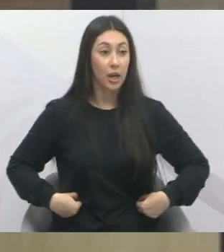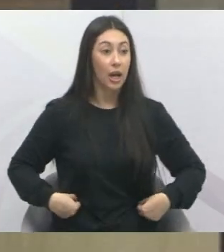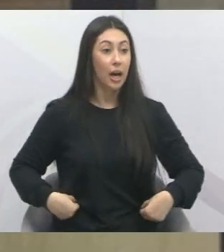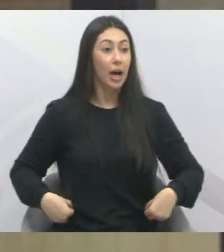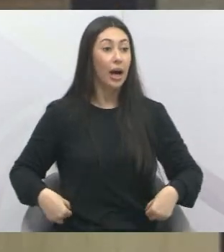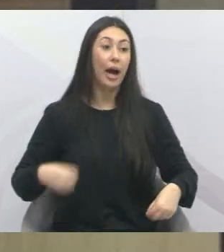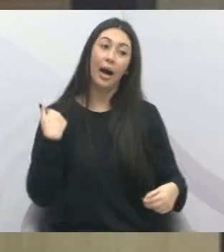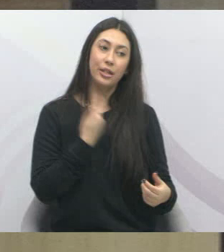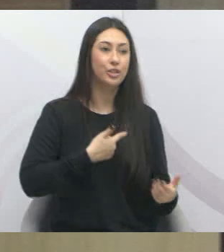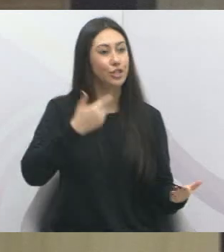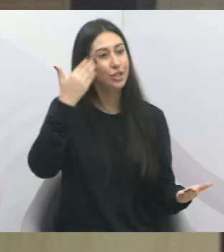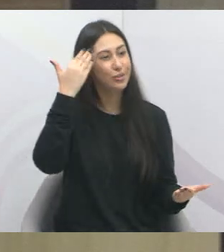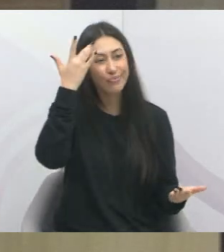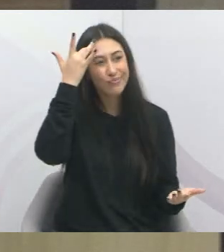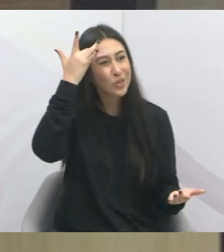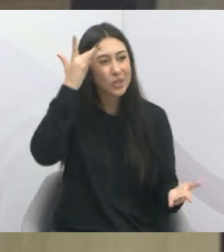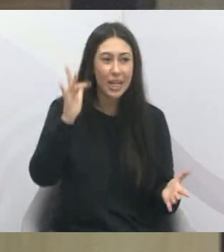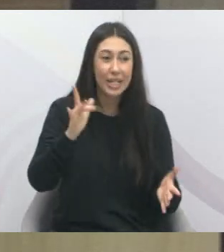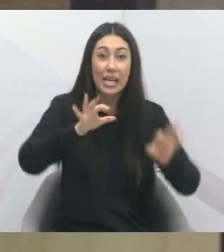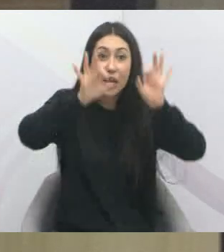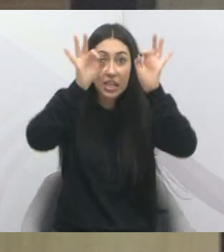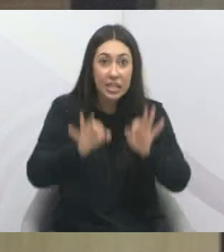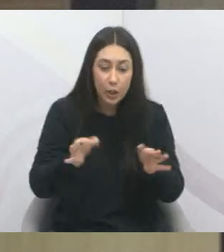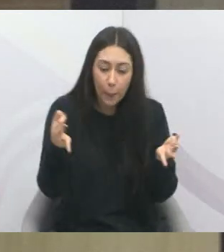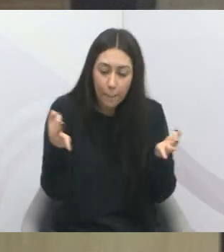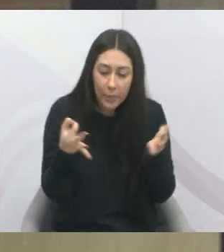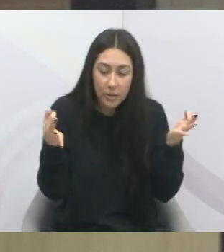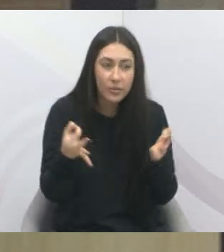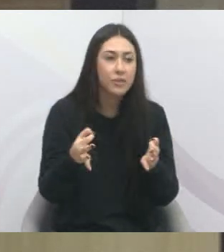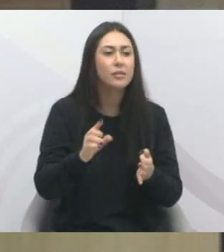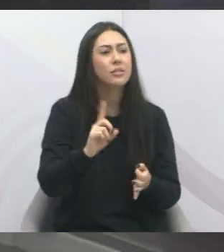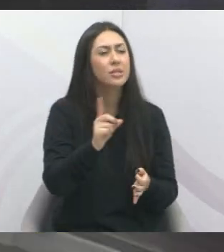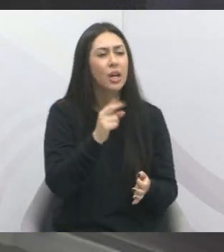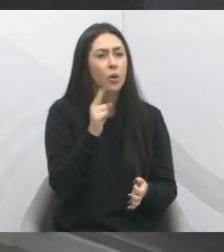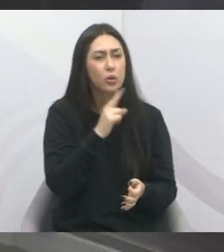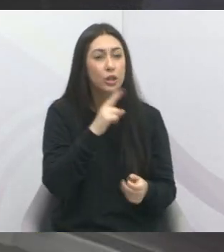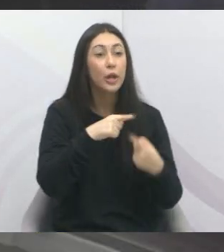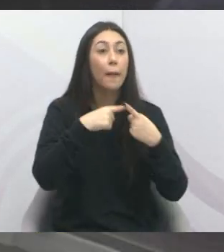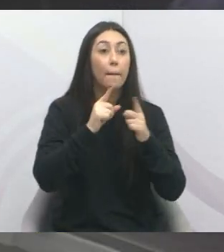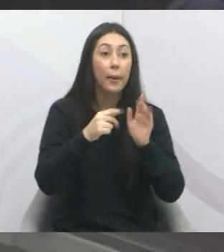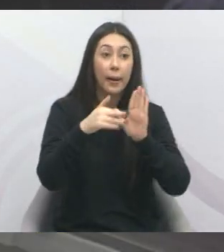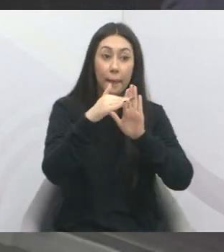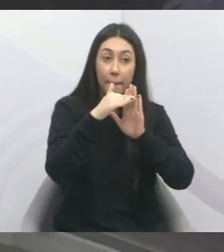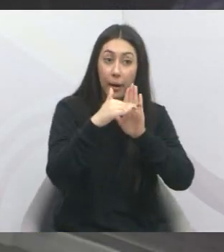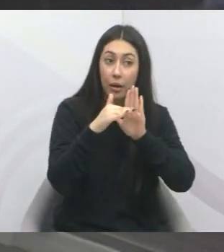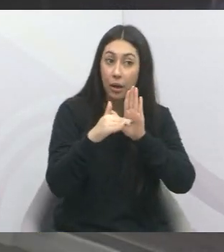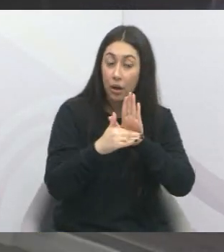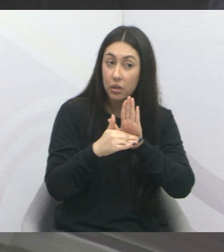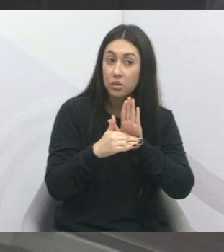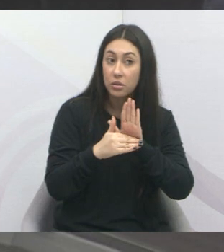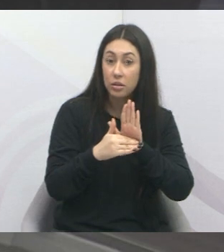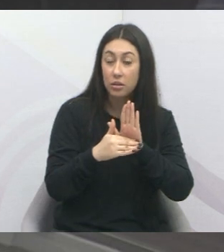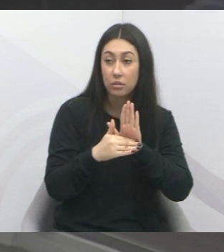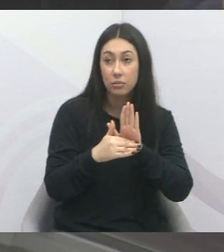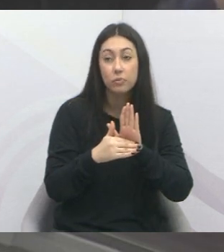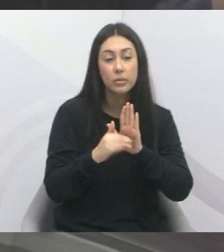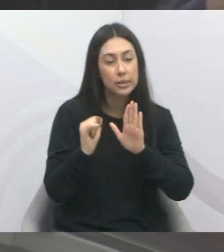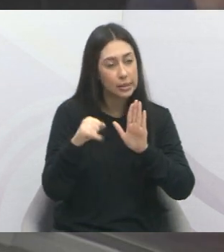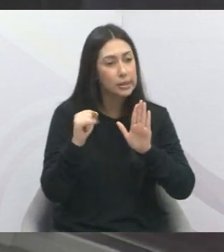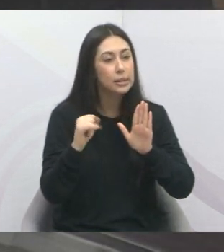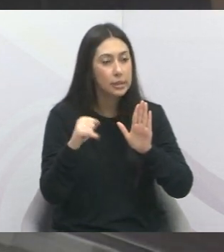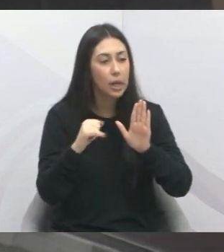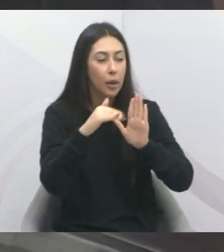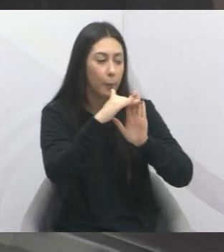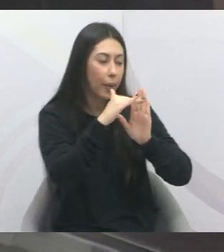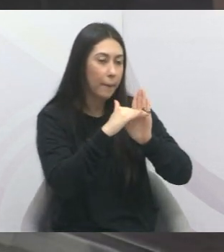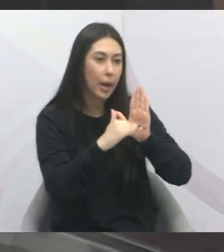você é médico, você sabe que não tem como precisar um atendimento de urgência. Não de urgência, mas ele separa de acordo com a classificação de sistema. Sim, de acordo com a classificação de risco que